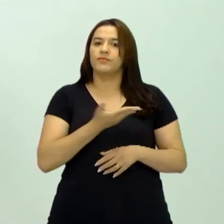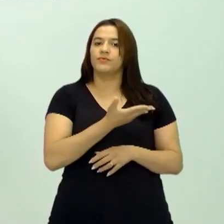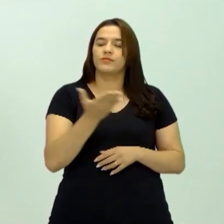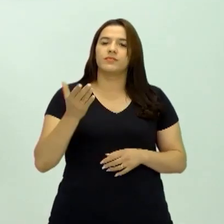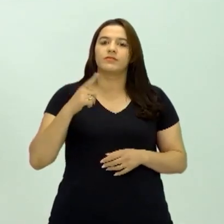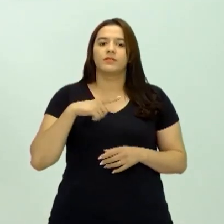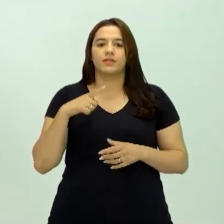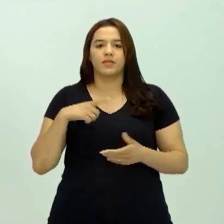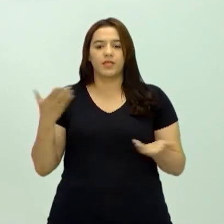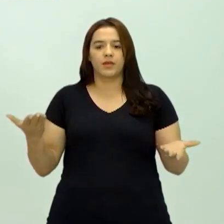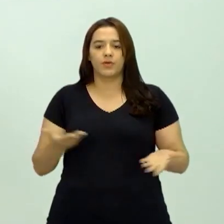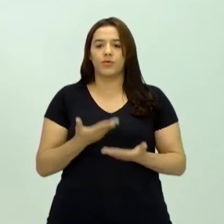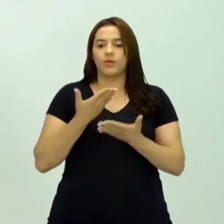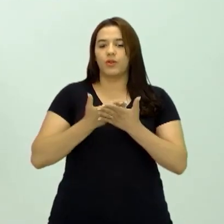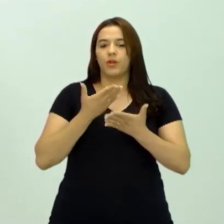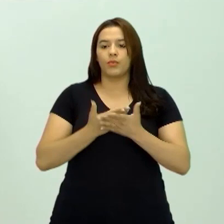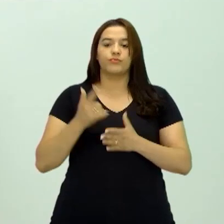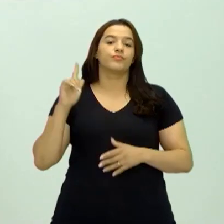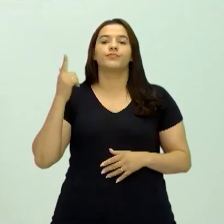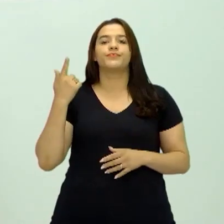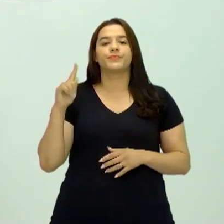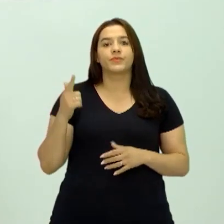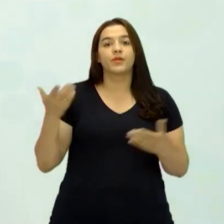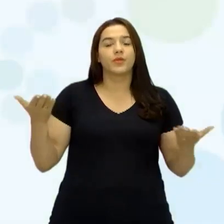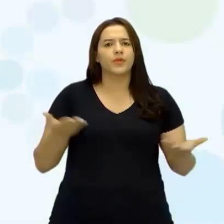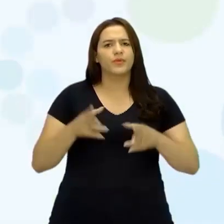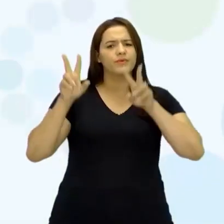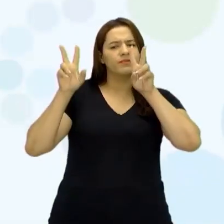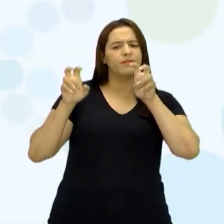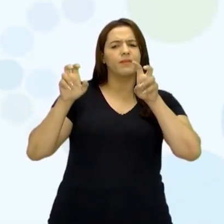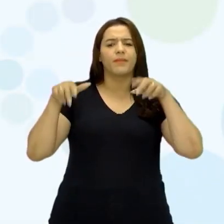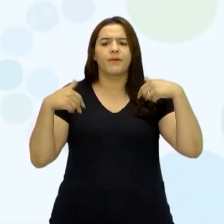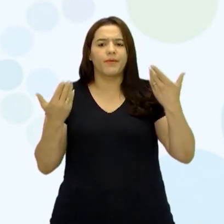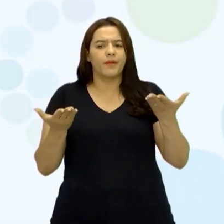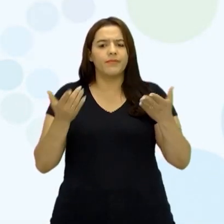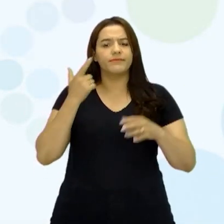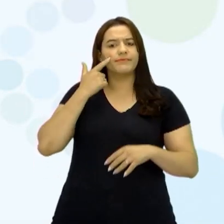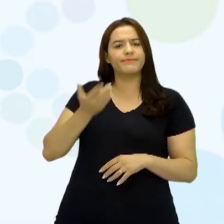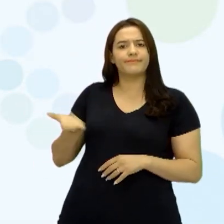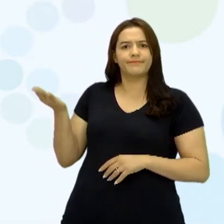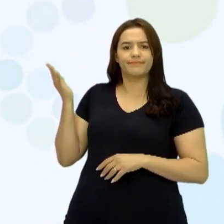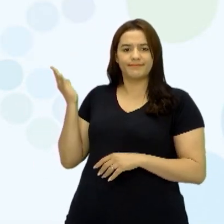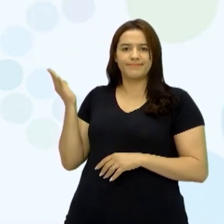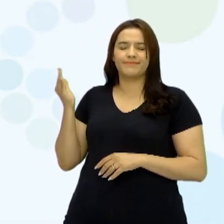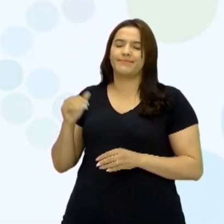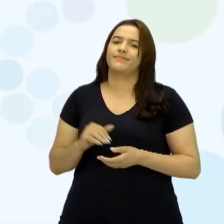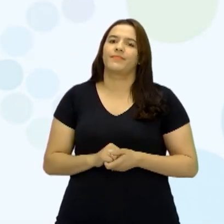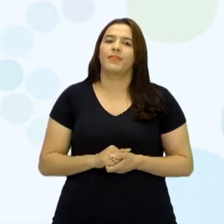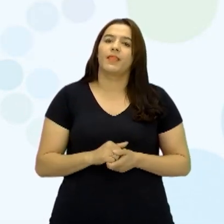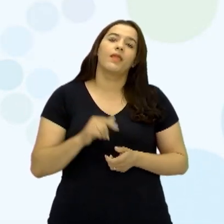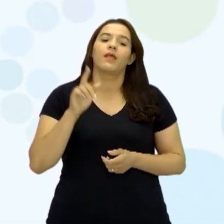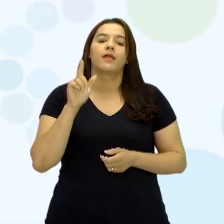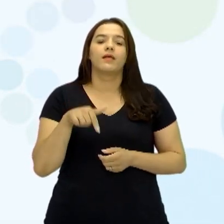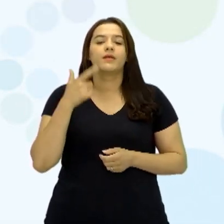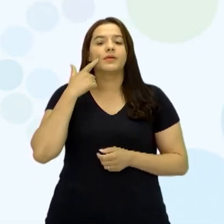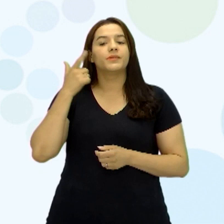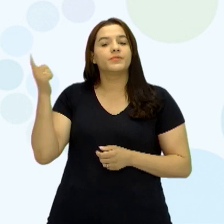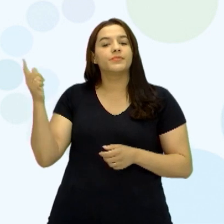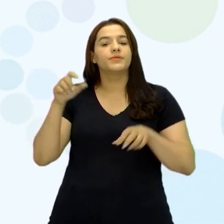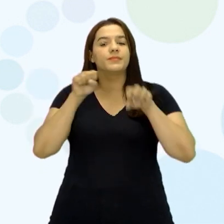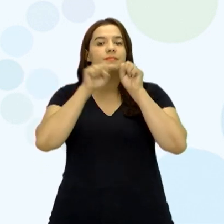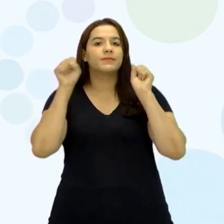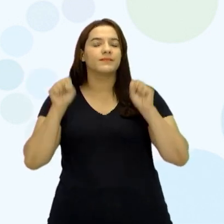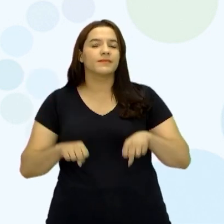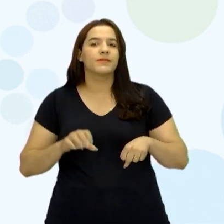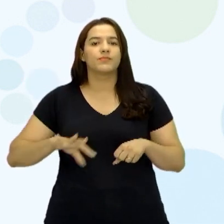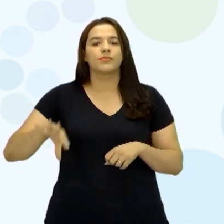uma aula de geografia, que o tema da aula hoje, pode colocar aí na tela, isso é o SNUC, Sistema